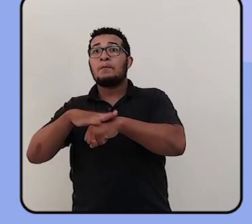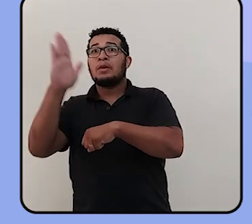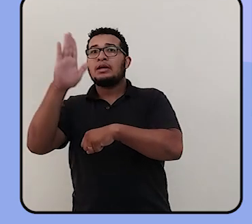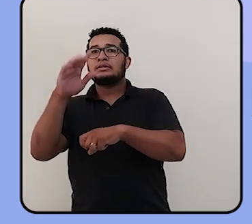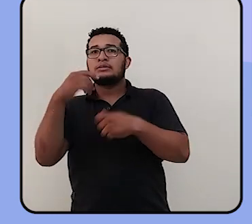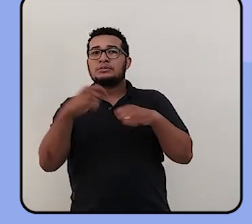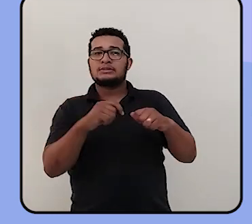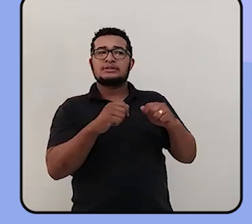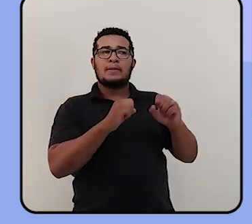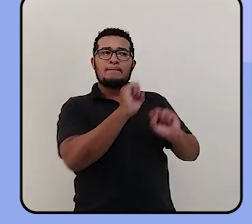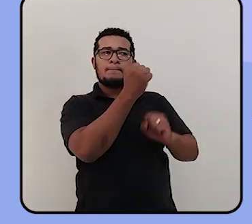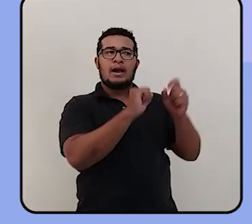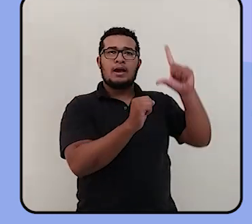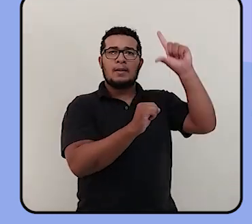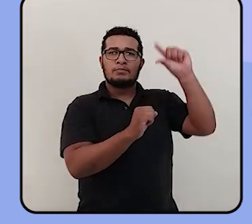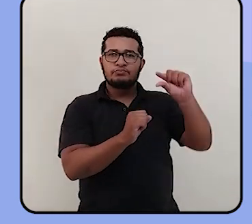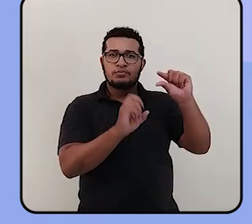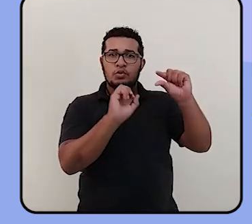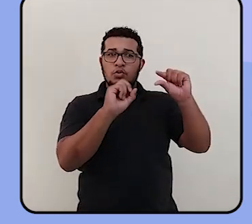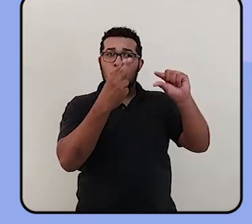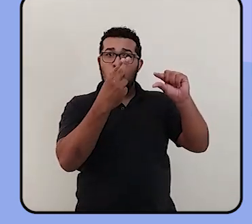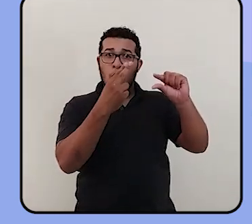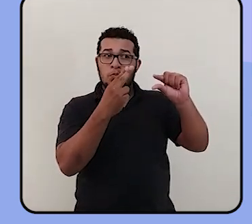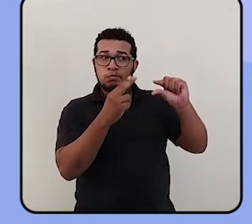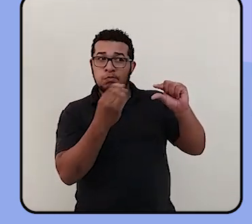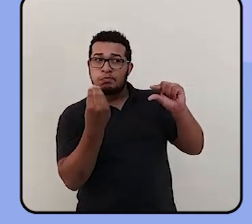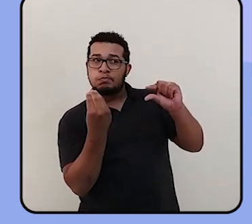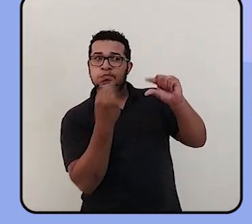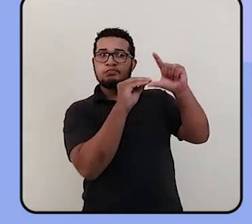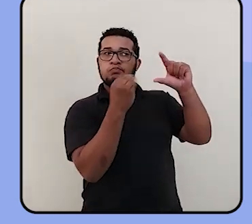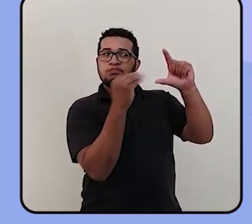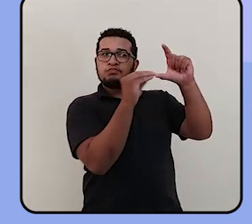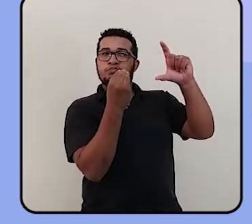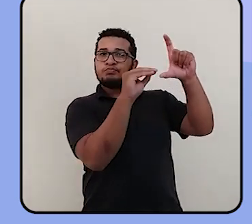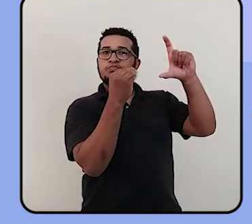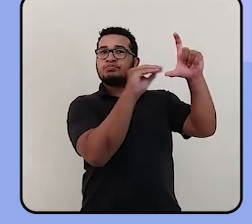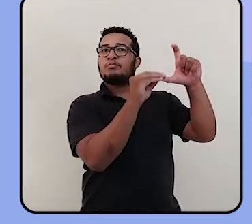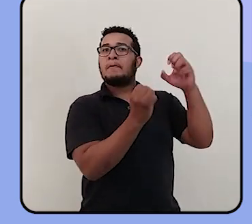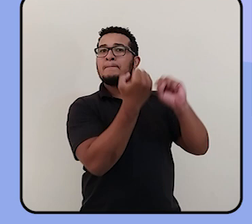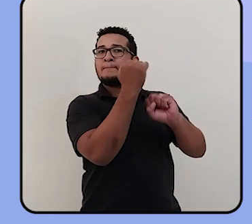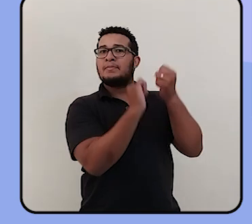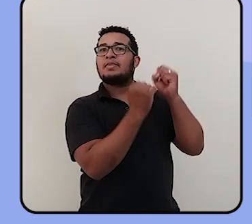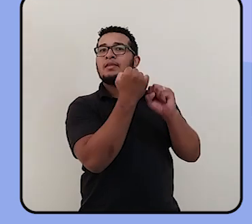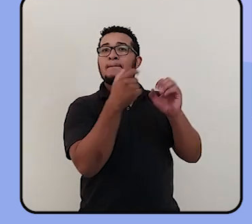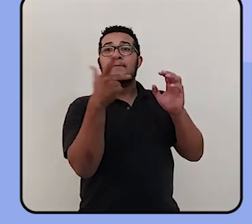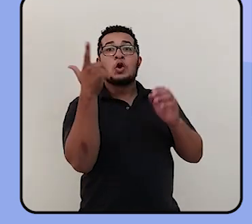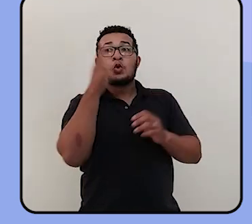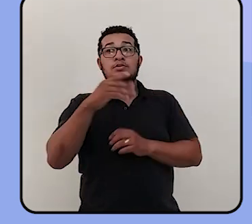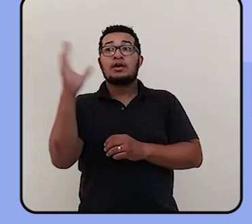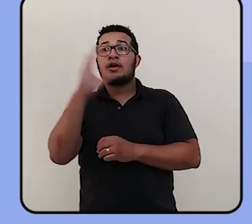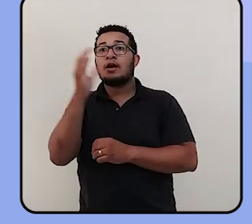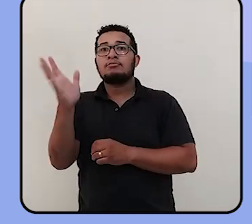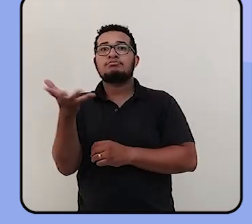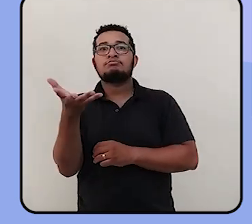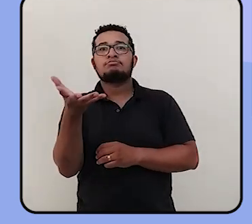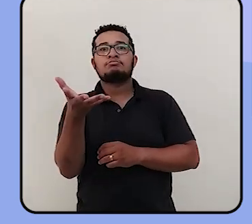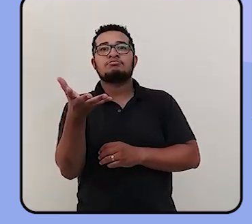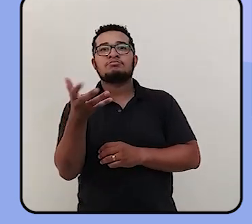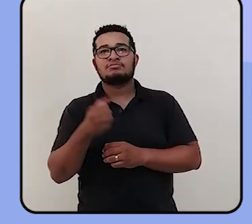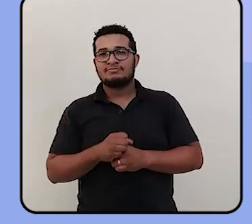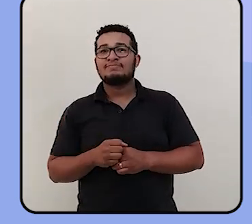vão tirar máquinas ou você acha que eles vão ter que acrescentar máquinas para o serviço andar mais